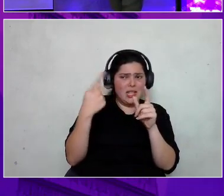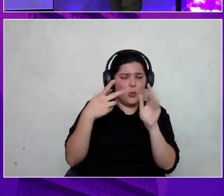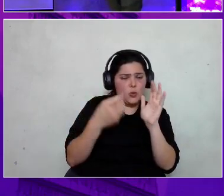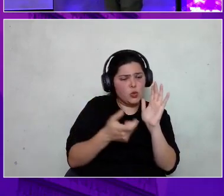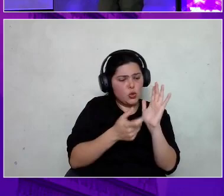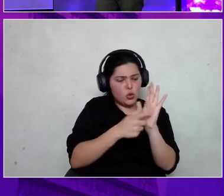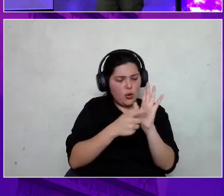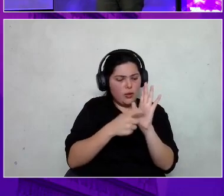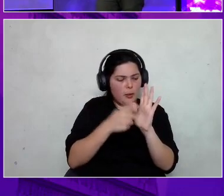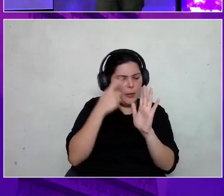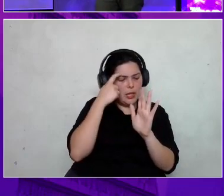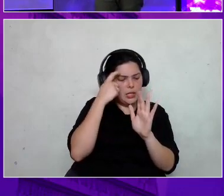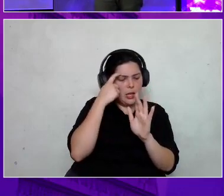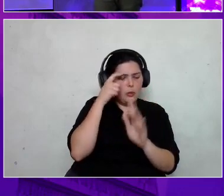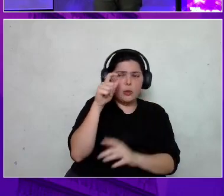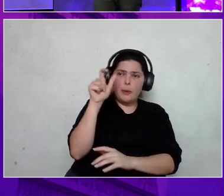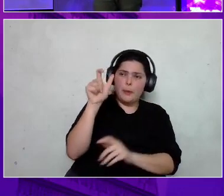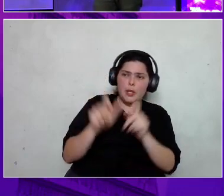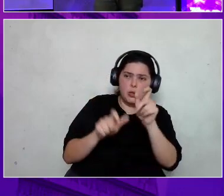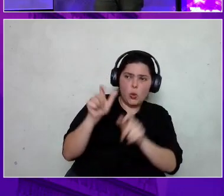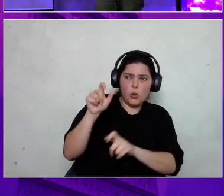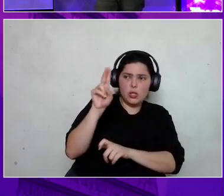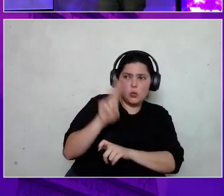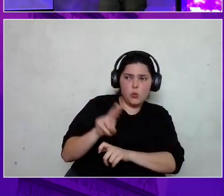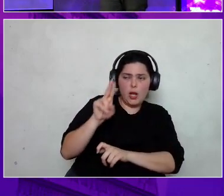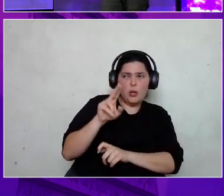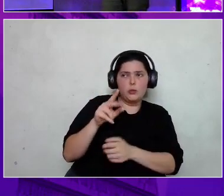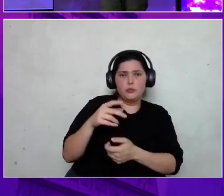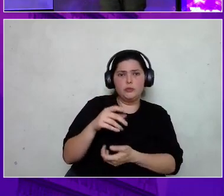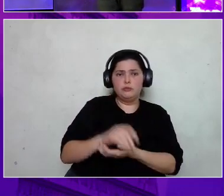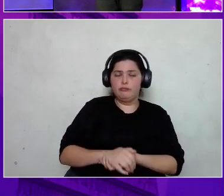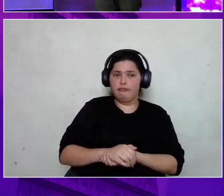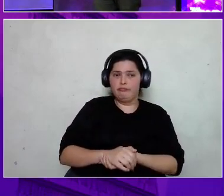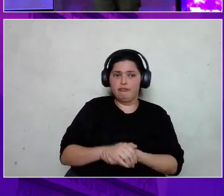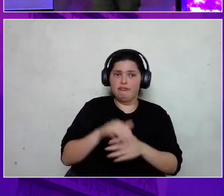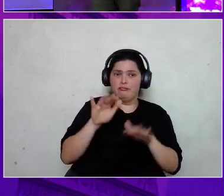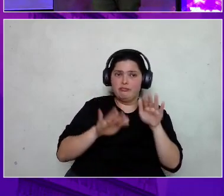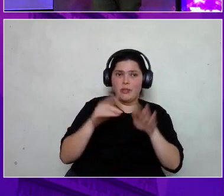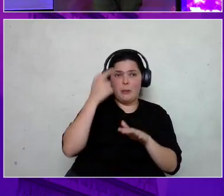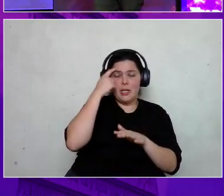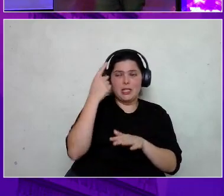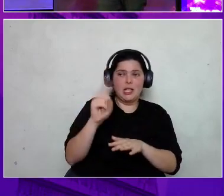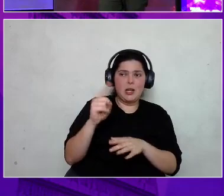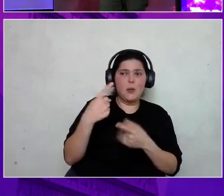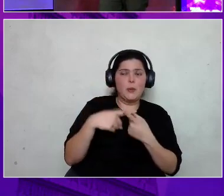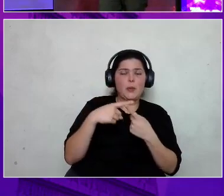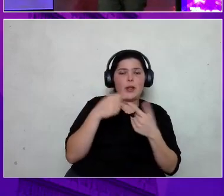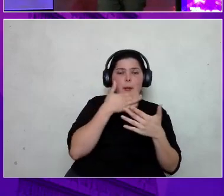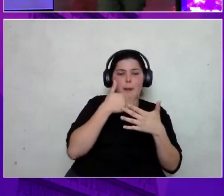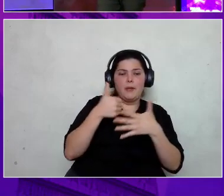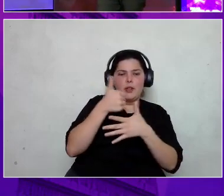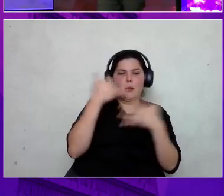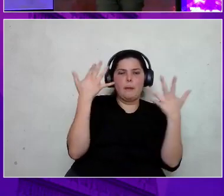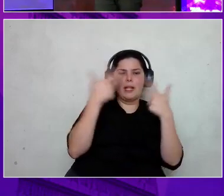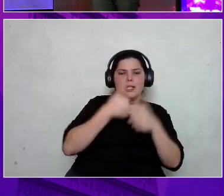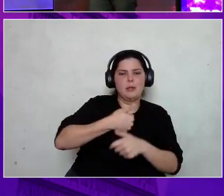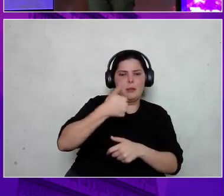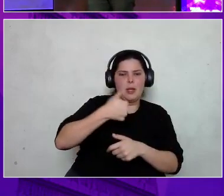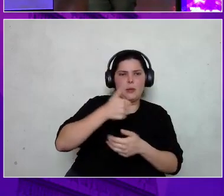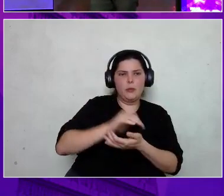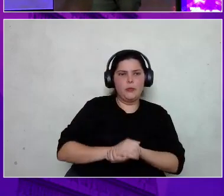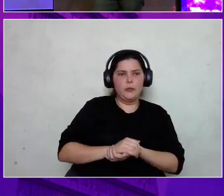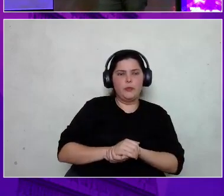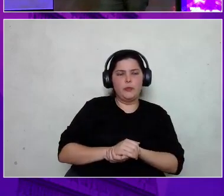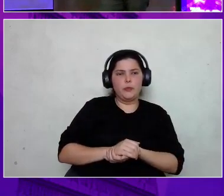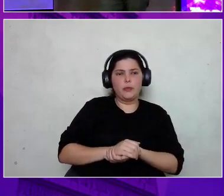nesse tipo de usuário? Muitas vezes não, porque estamos privilegiando beleza, ou estamos privilegiando um